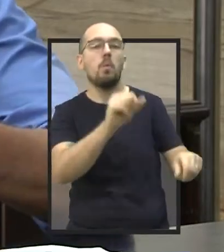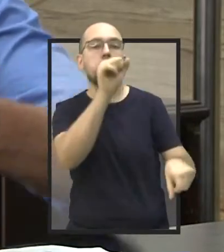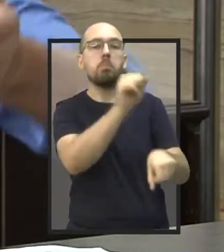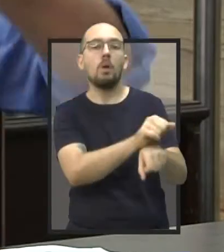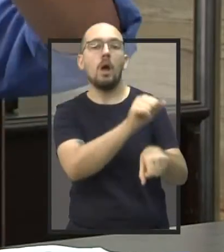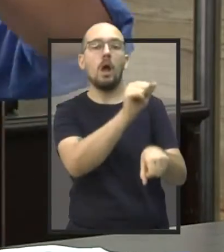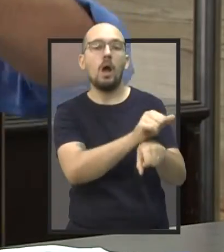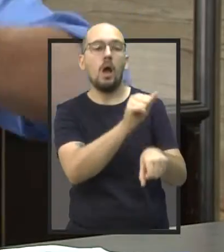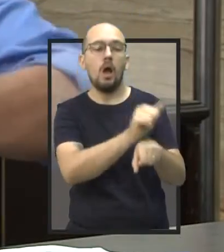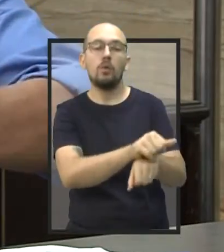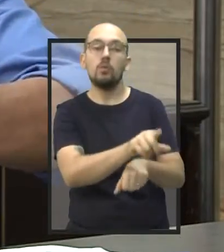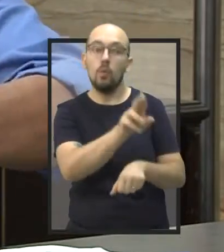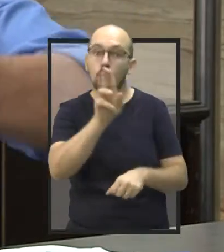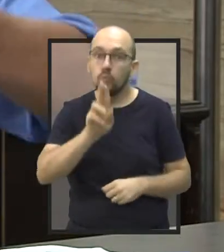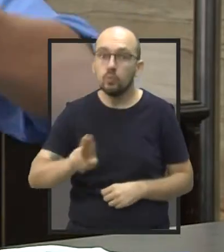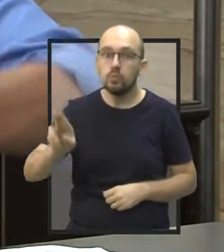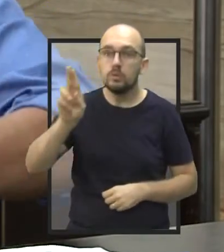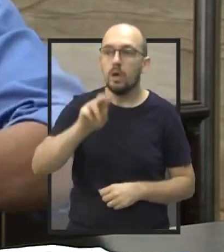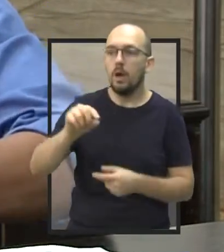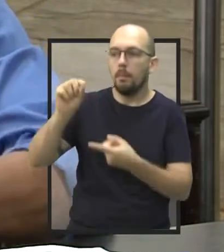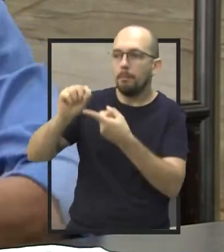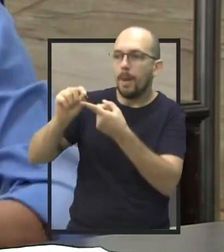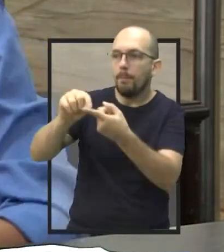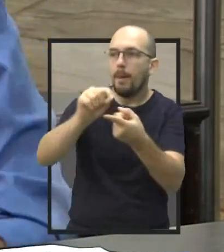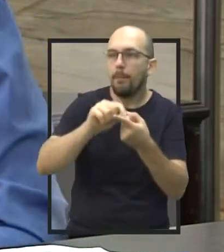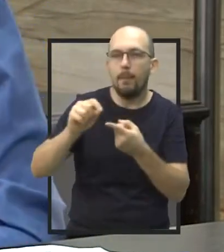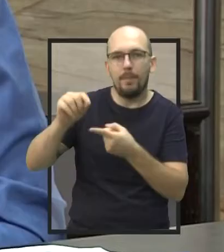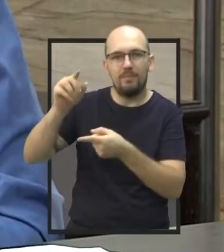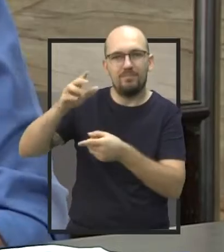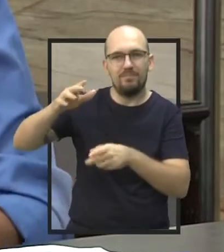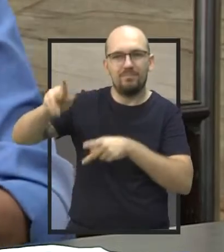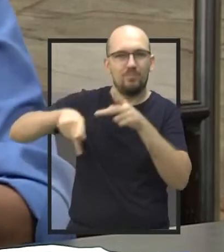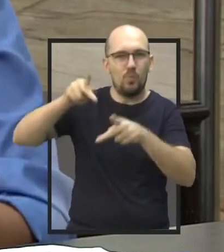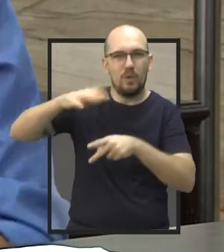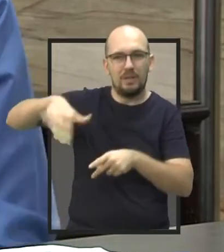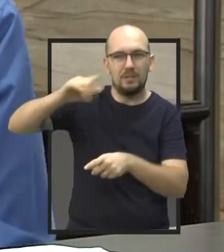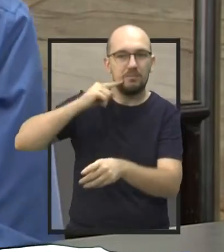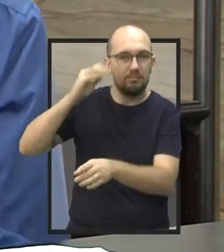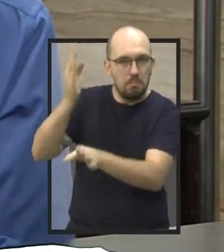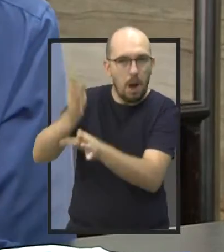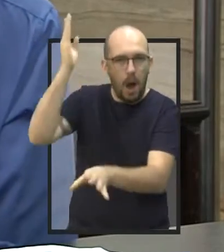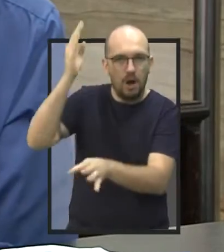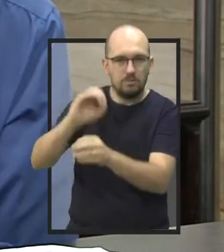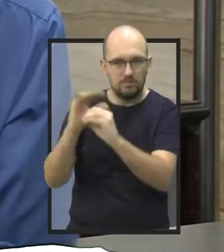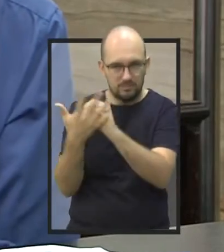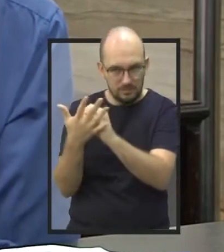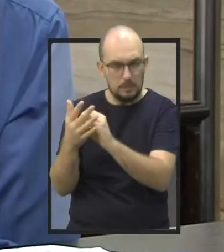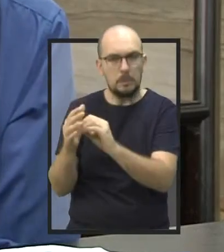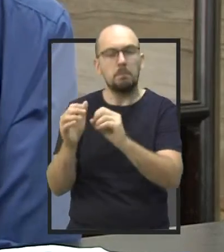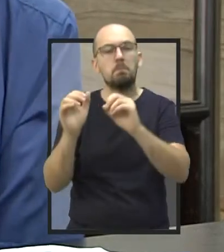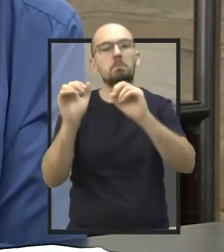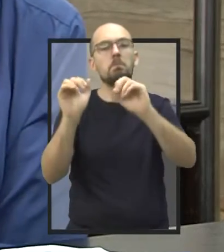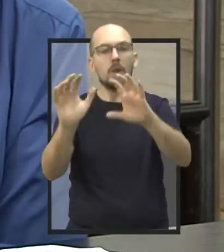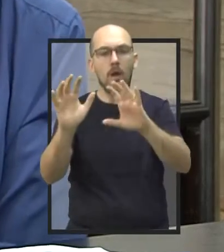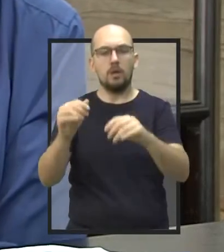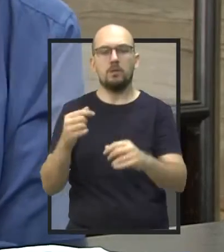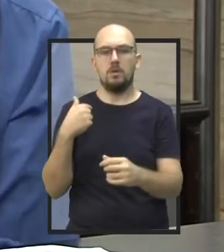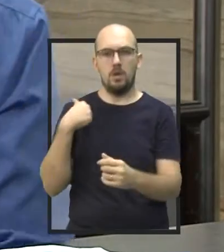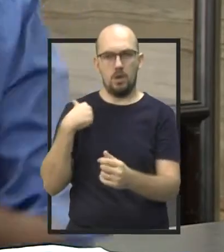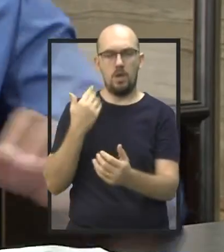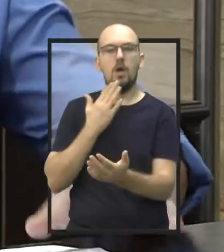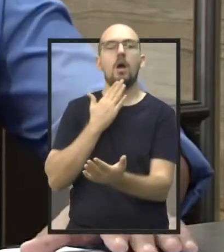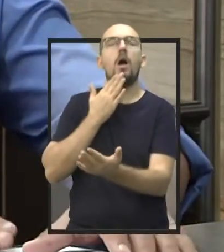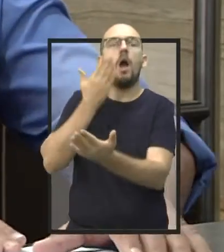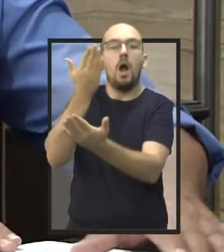usado nas pessoas, na nossa população. E qual foi a nossa surpresa que nesse